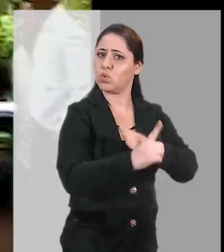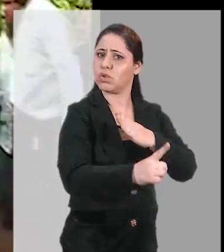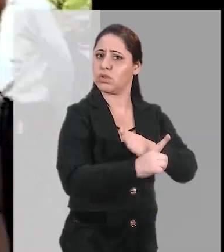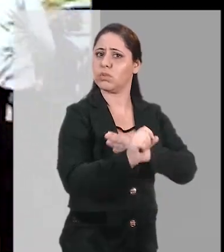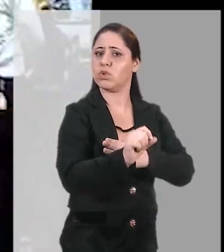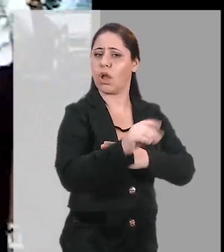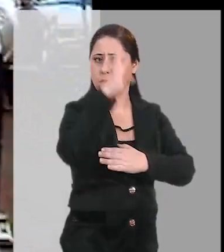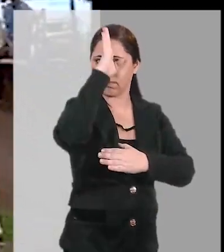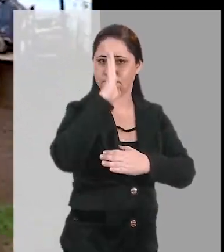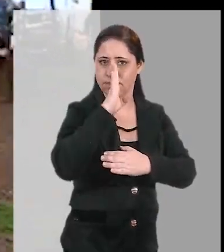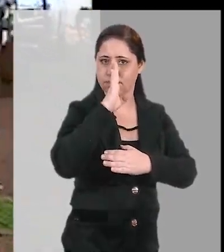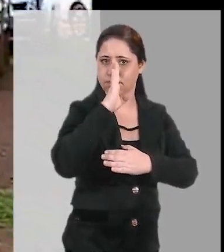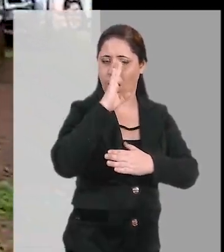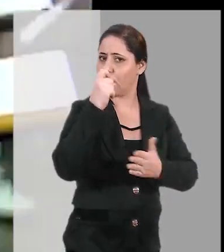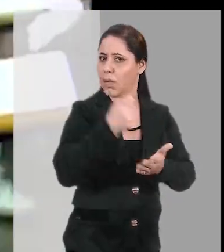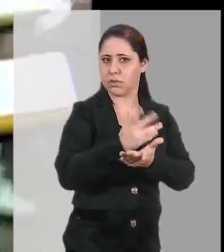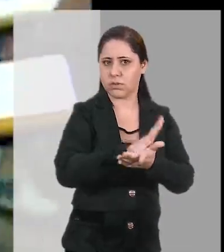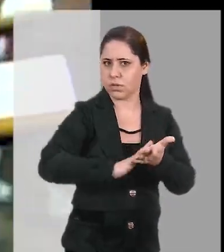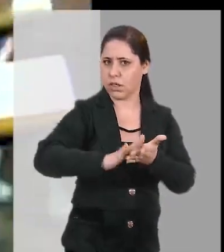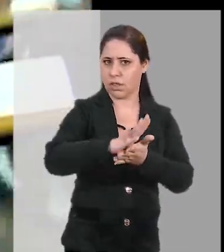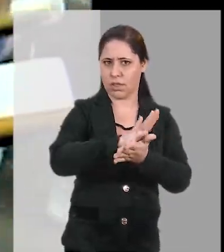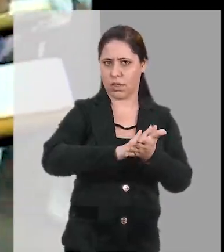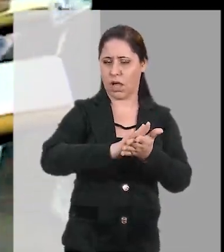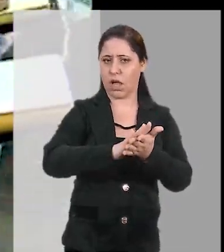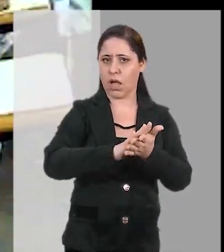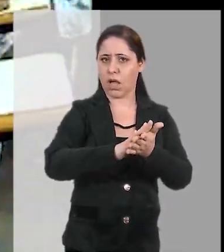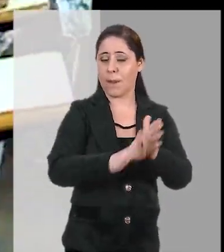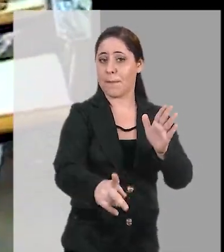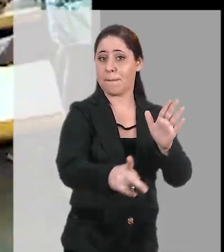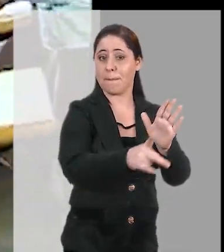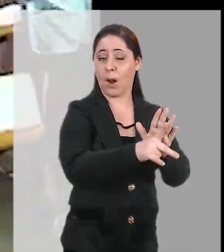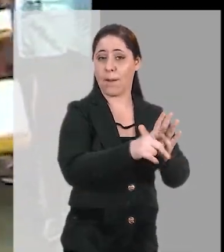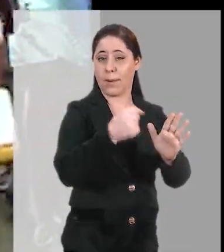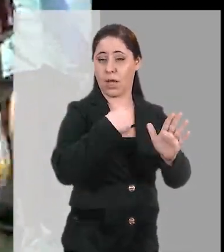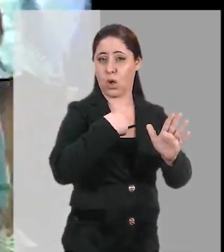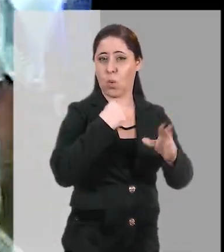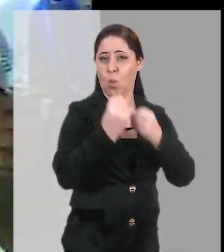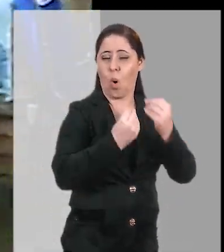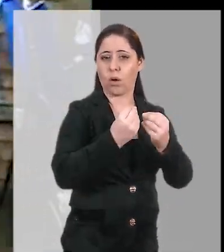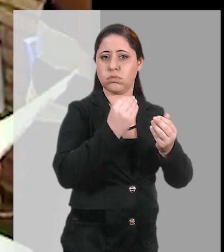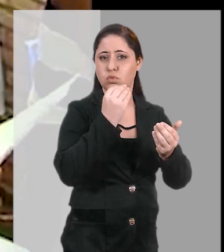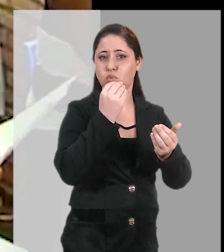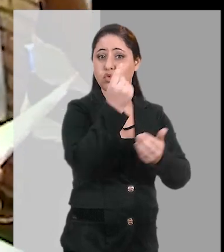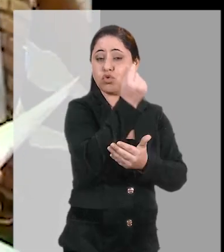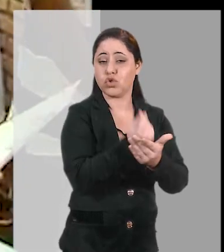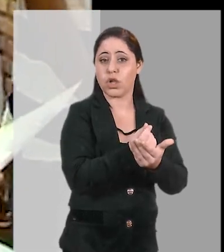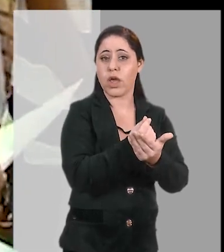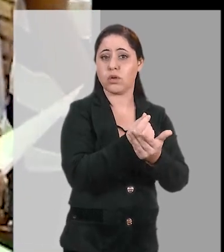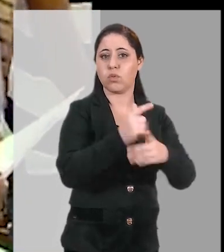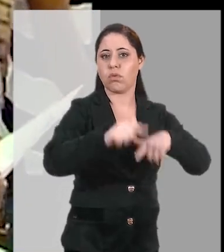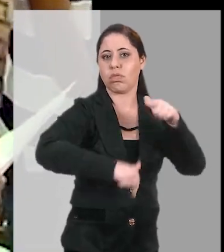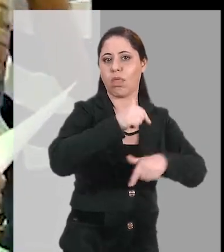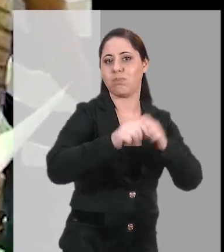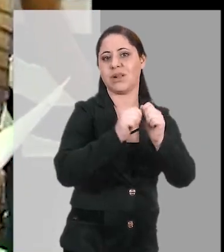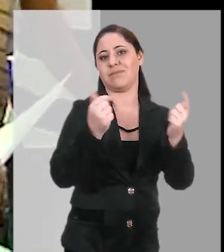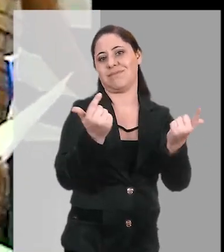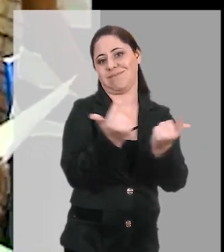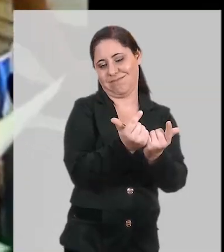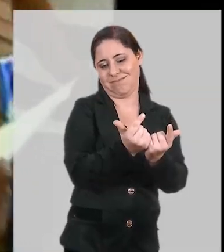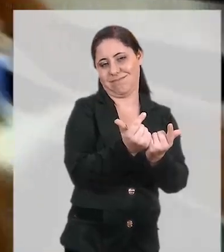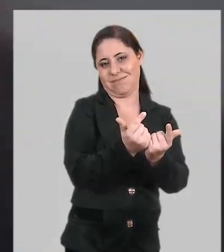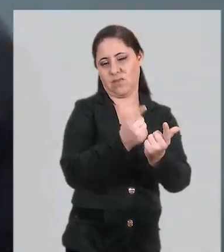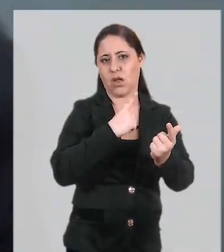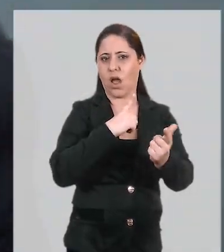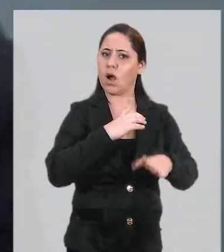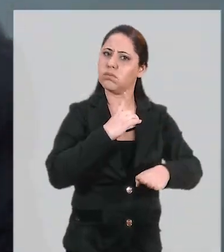tratamento de maneira totalmente gratuita às pessoas, um centro que eu mantenho ele com o nosso mandato, e aí nós fazemos esse